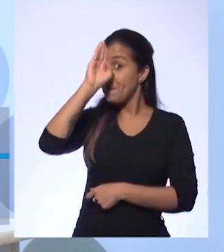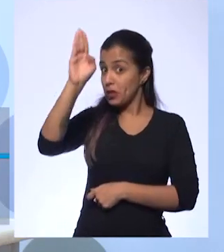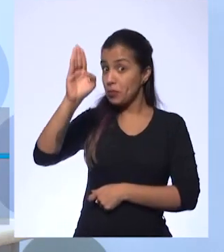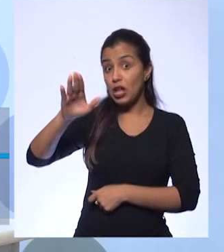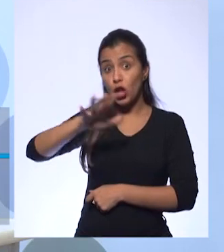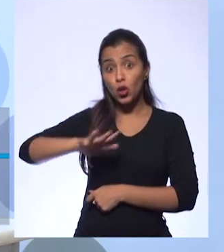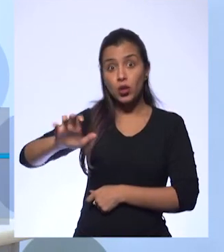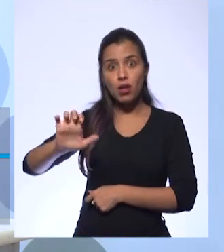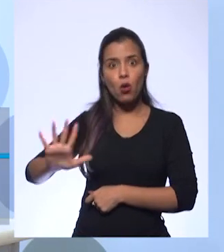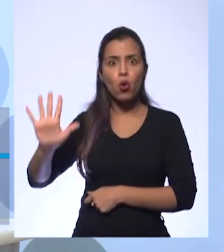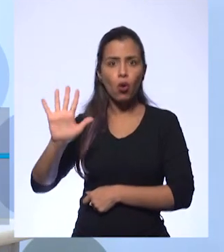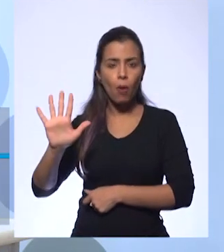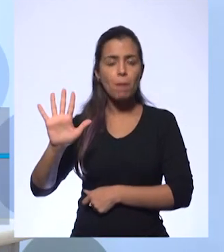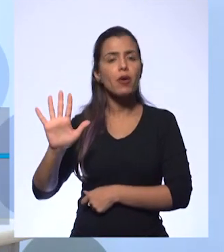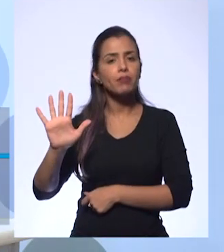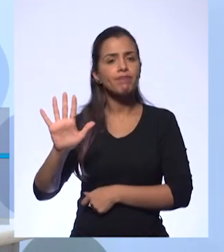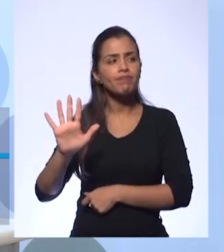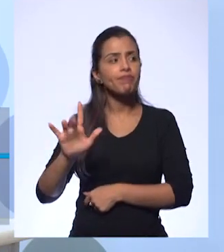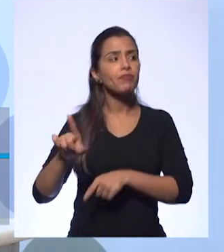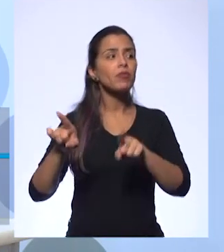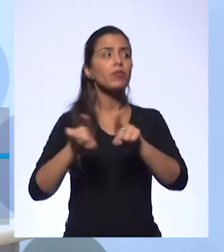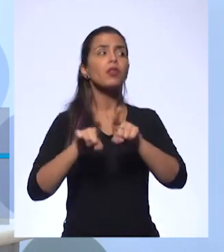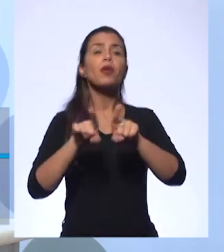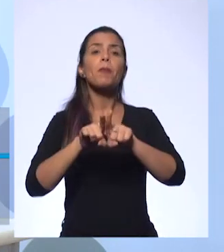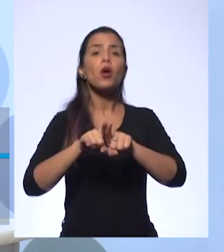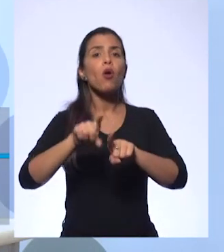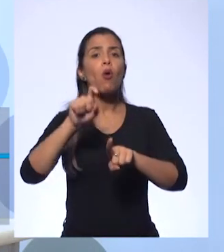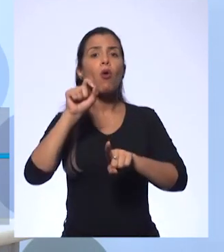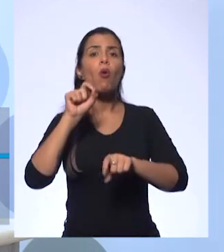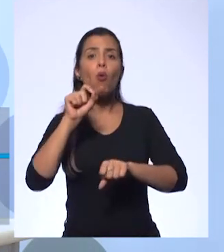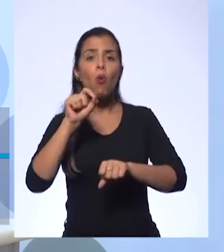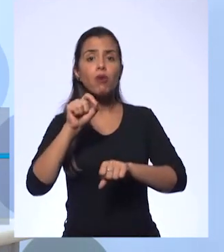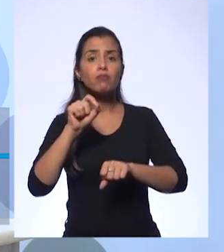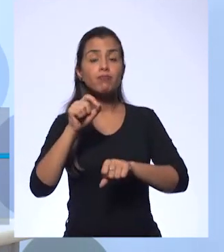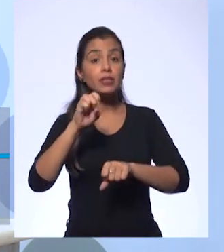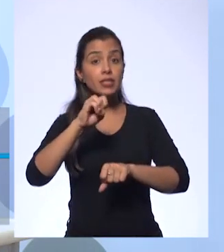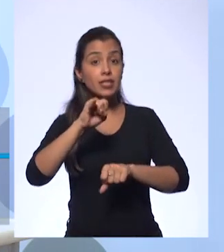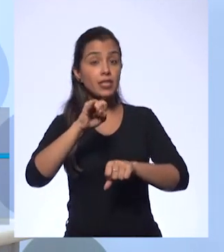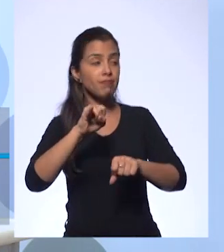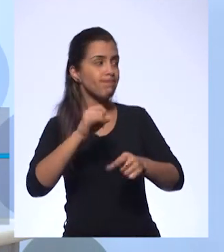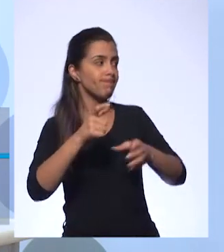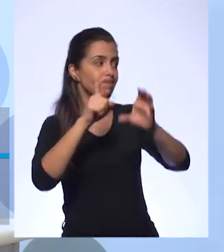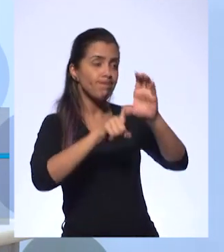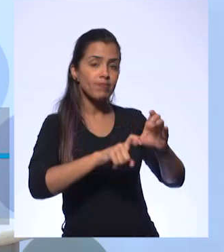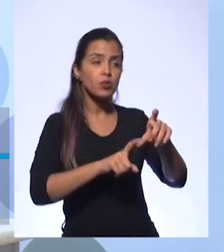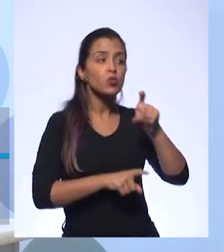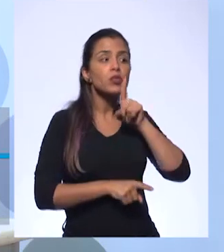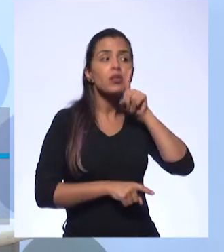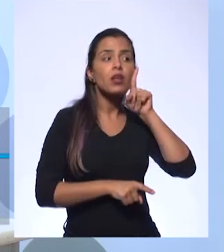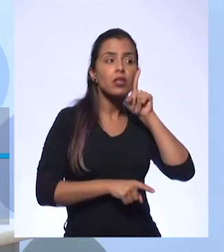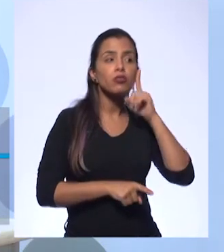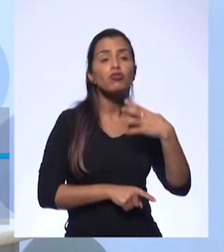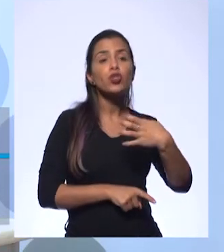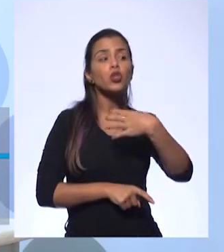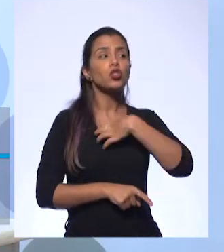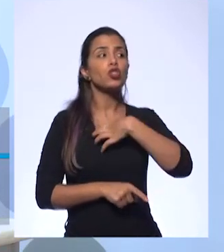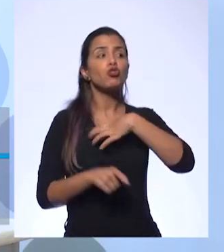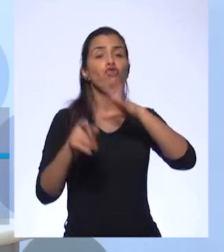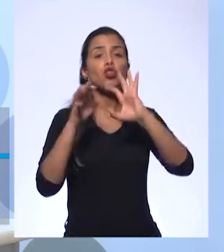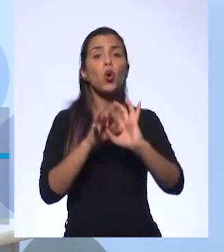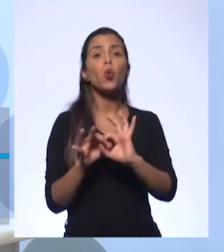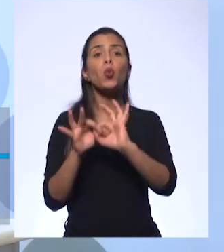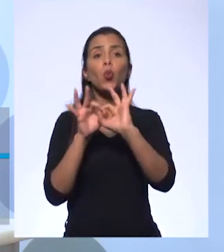população europeia, e o fato de que não depender dos Estados Unidos, ter uma forma de se unirem